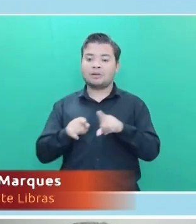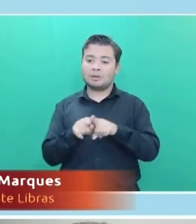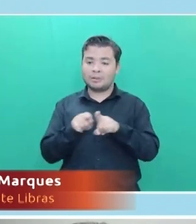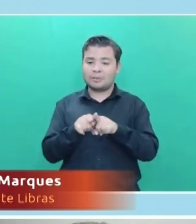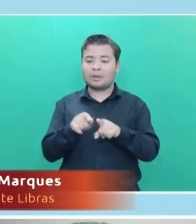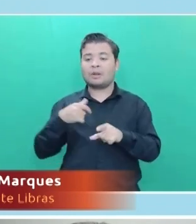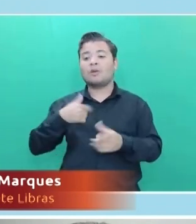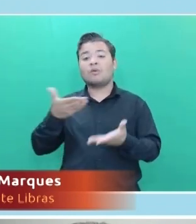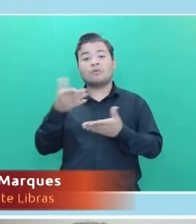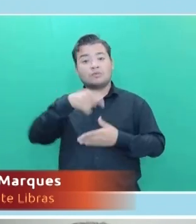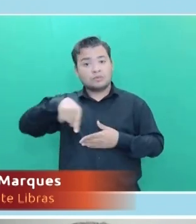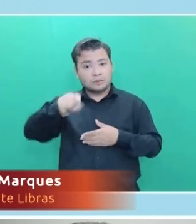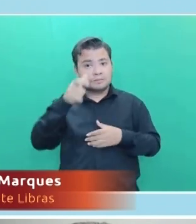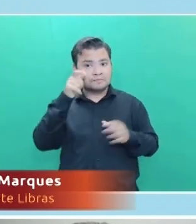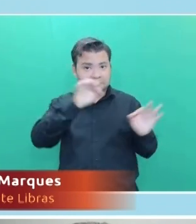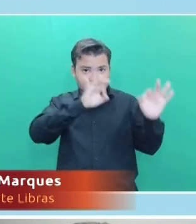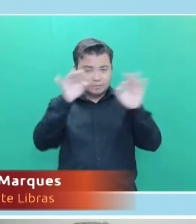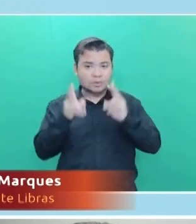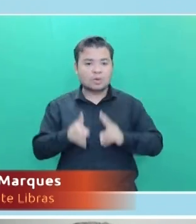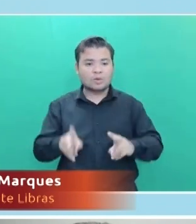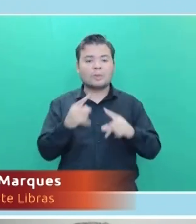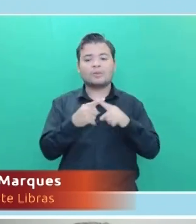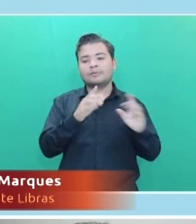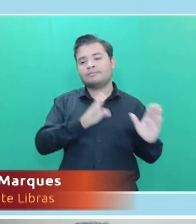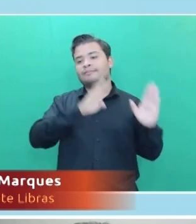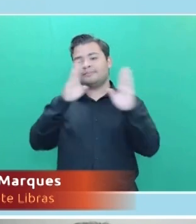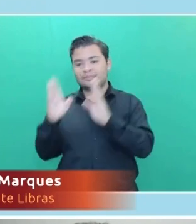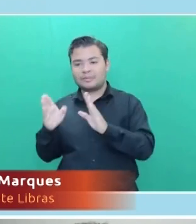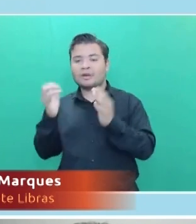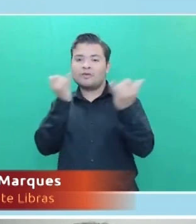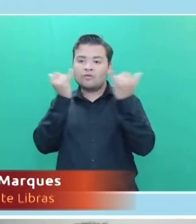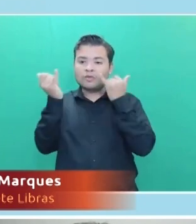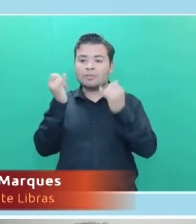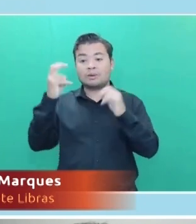gente volta dando informações sobre cultura para você.